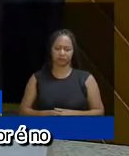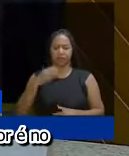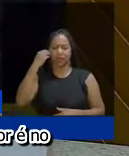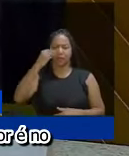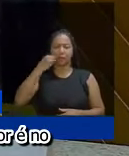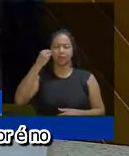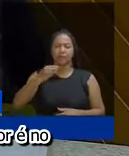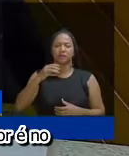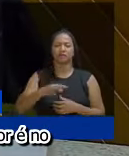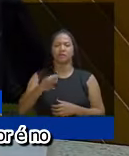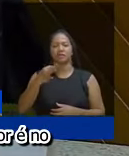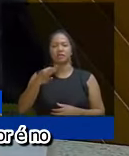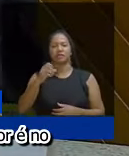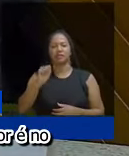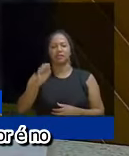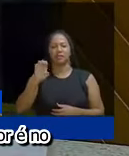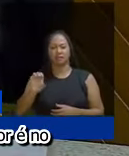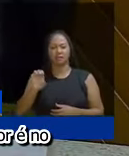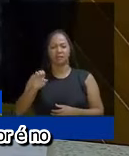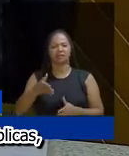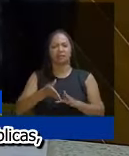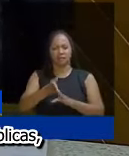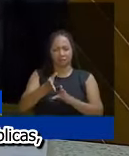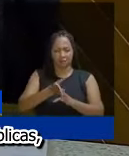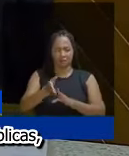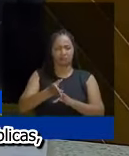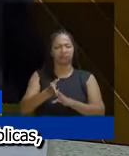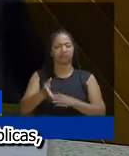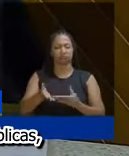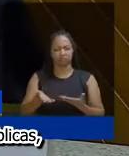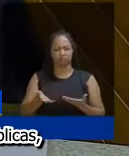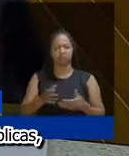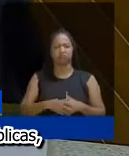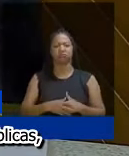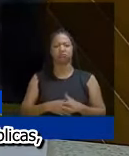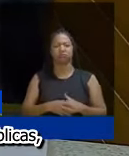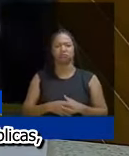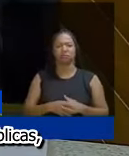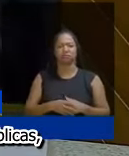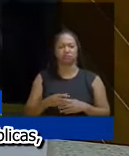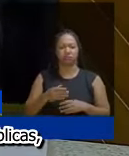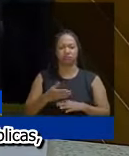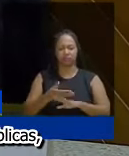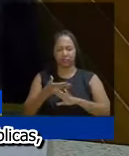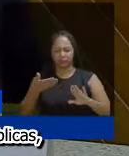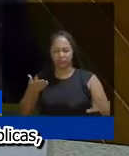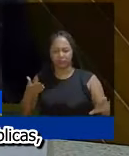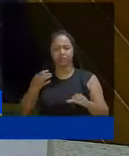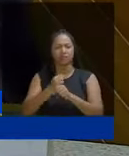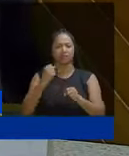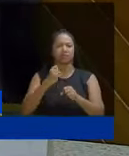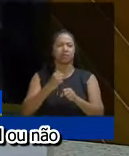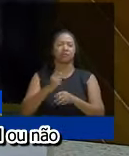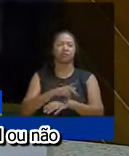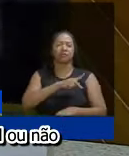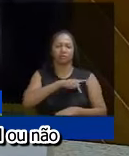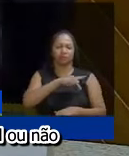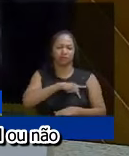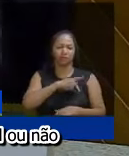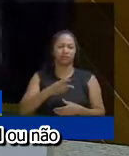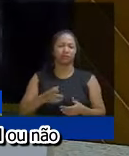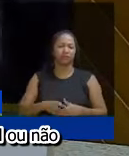Observa o TSE que a orientação dessa Corte Superior é no sentido de que, tendo sido rejeitadas as contas públicas,